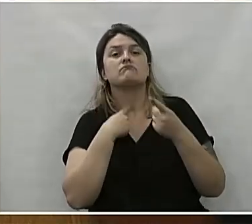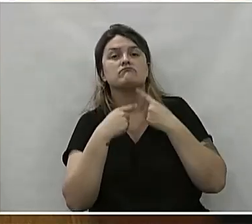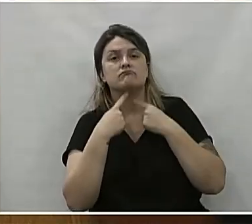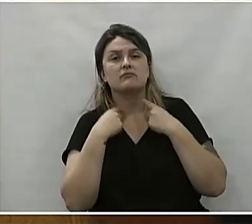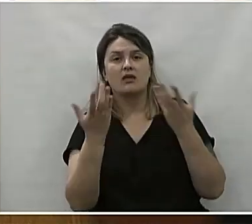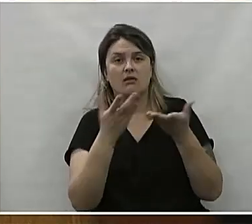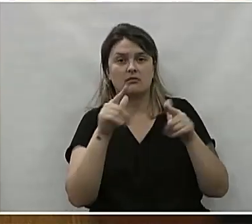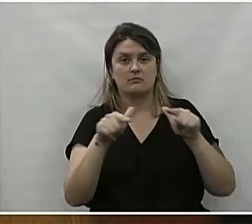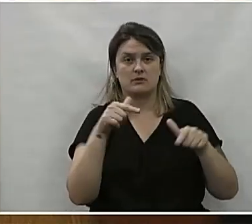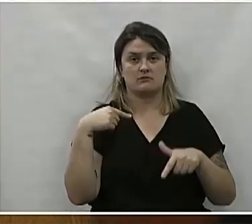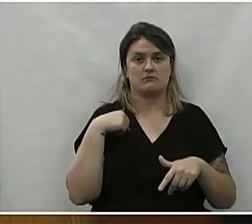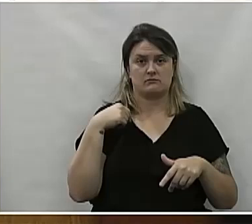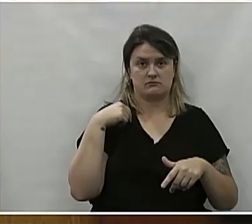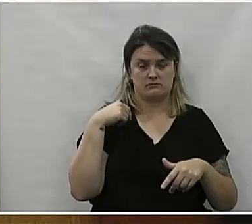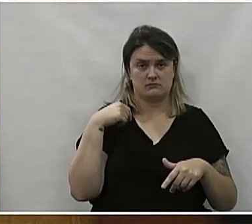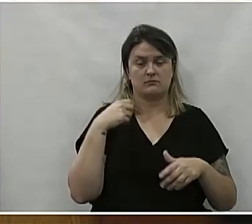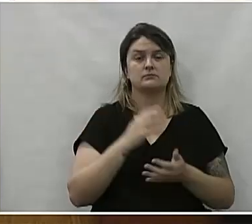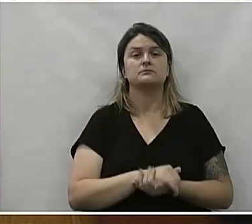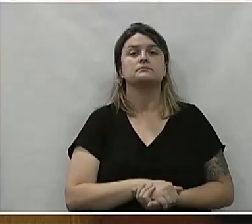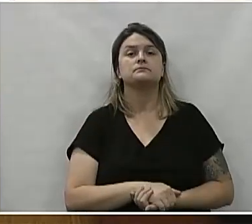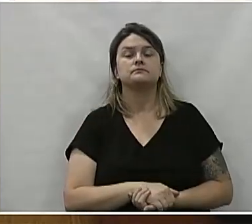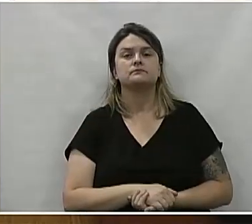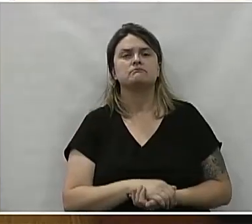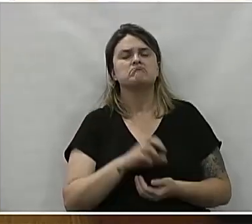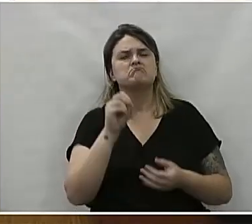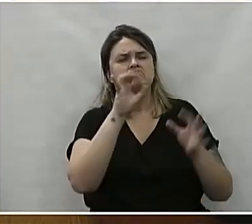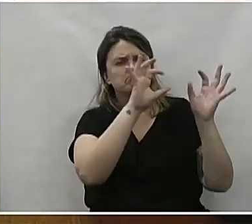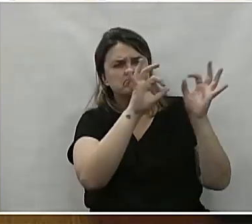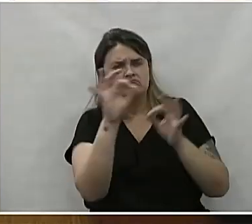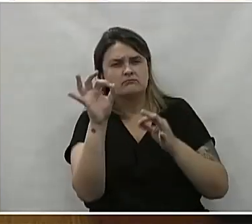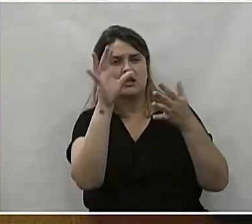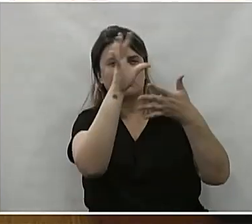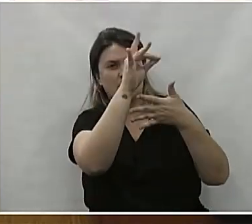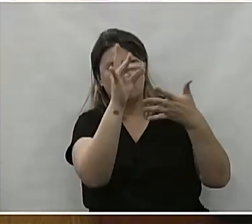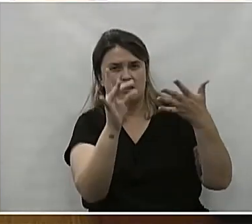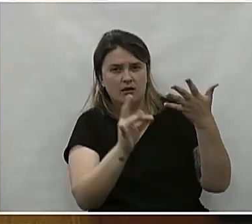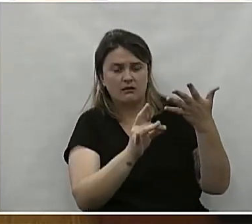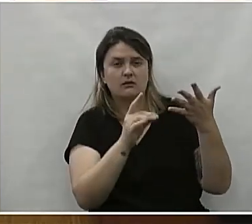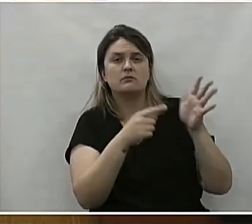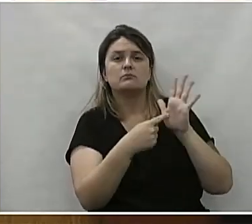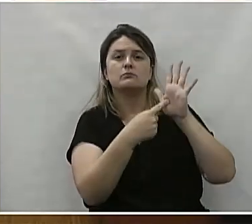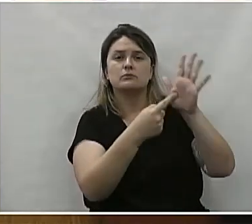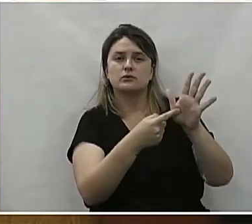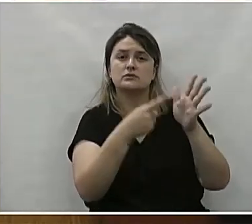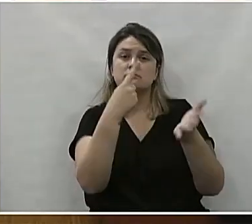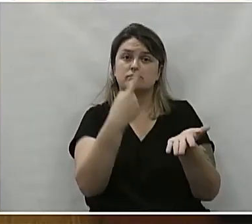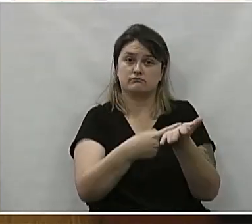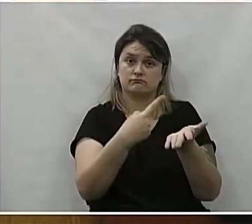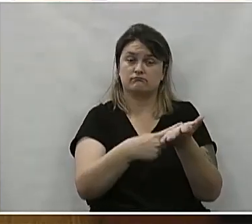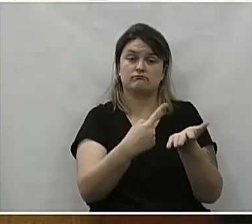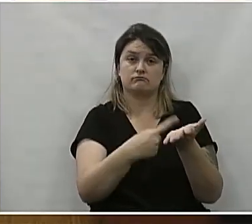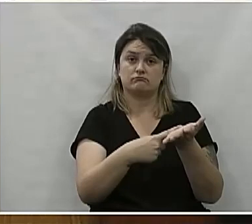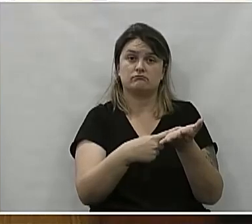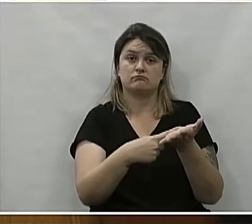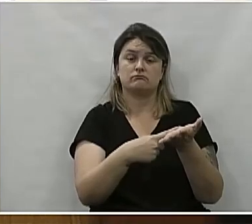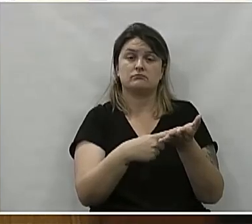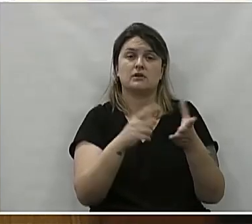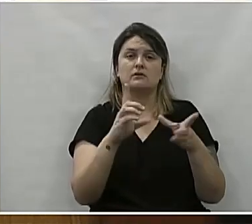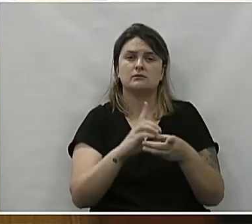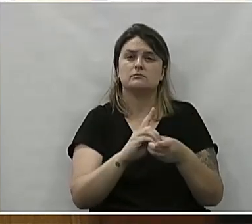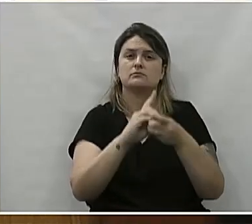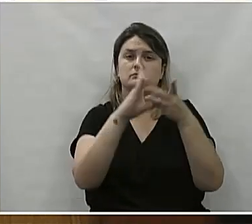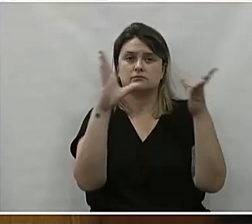trabalhar nas eleições Ao apreciar e eventualmente adotar tais medidas Estaria demonstrando um compromisso valioso Com os princípios